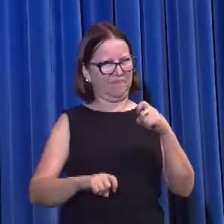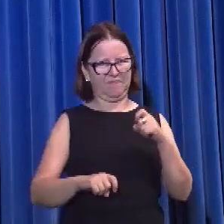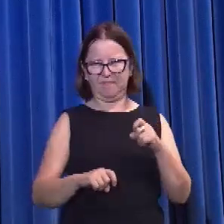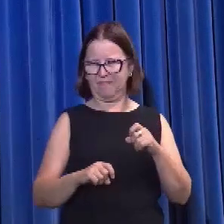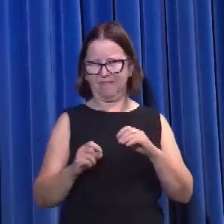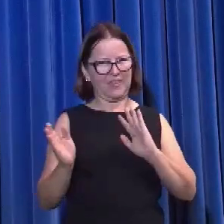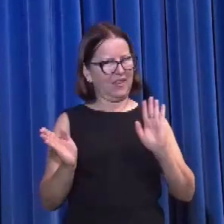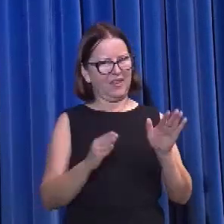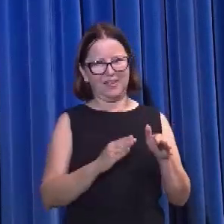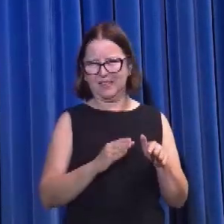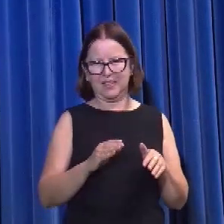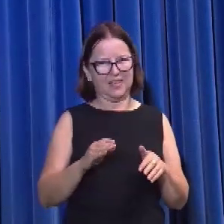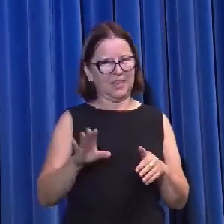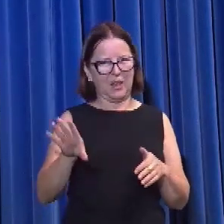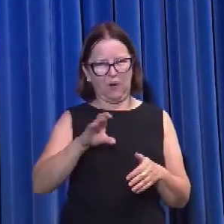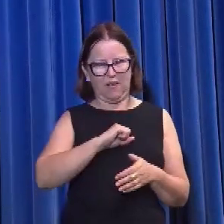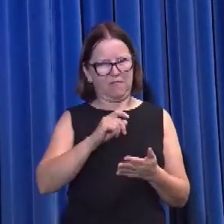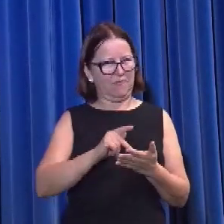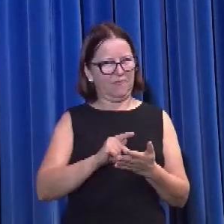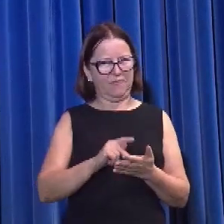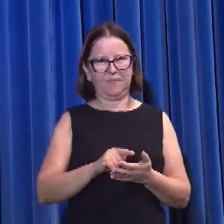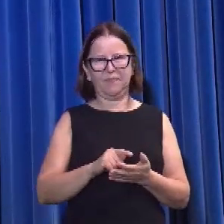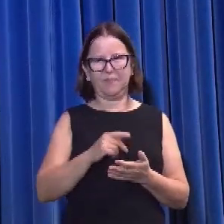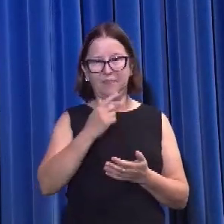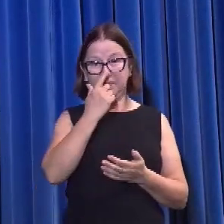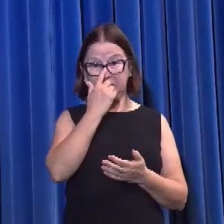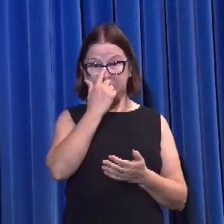não é amor.